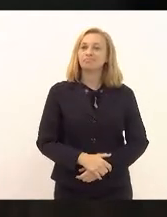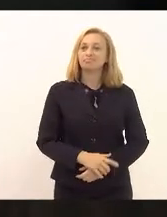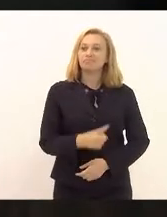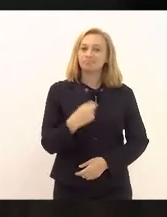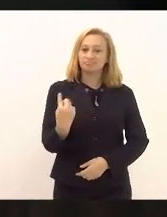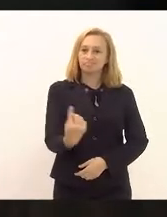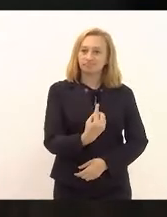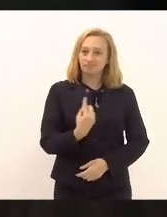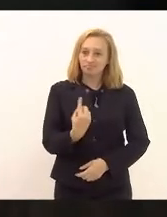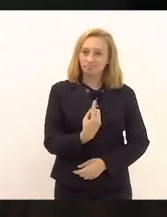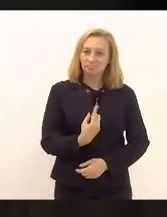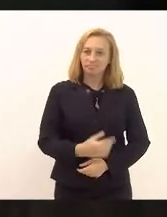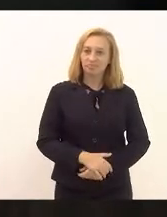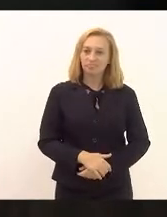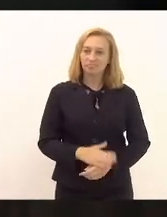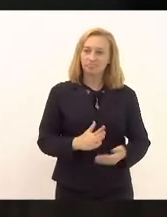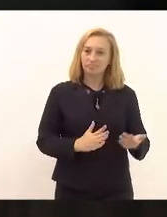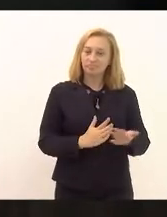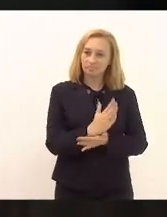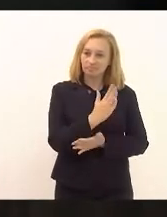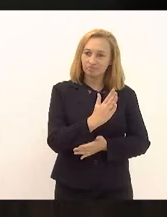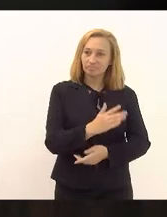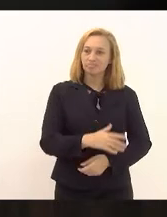nós aprovamos